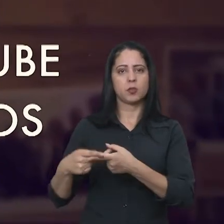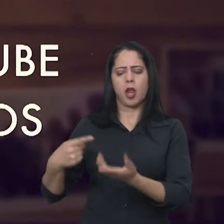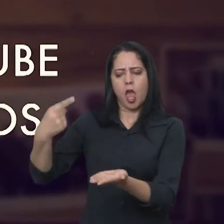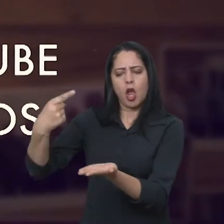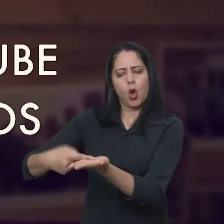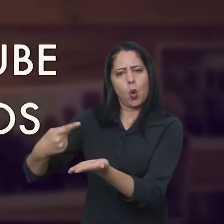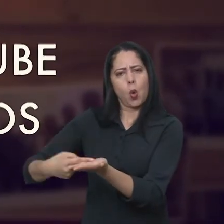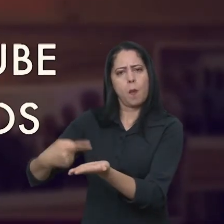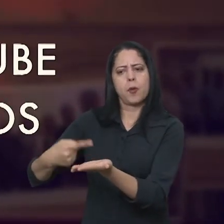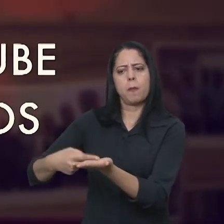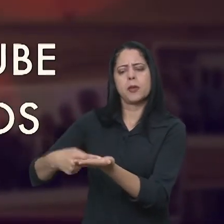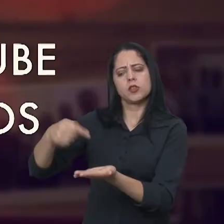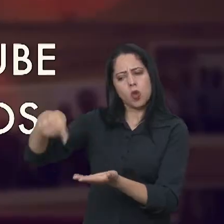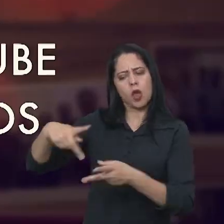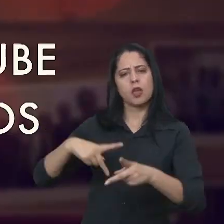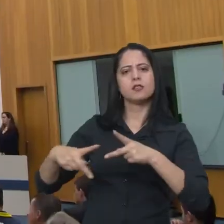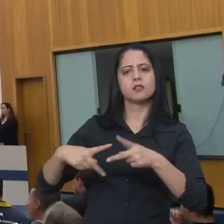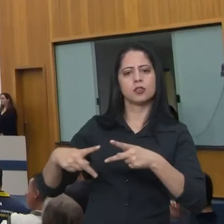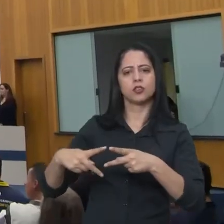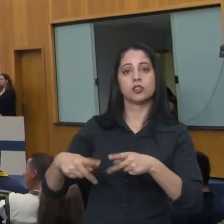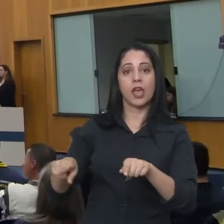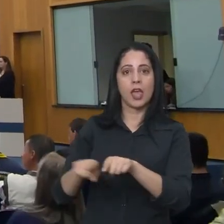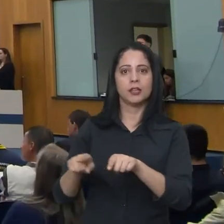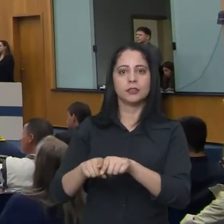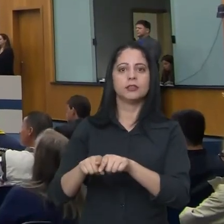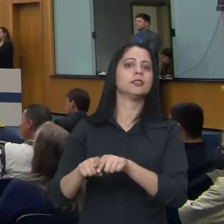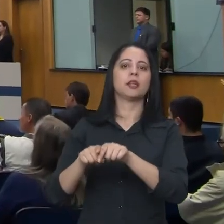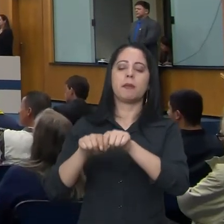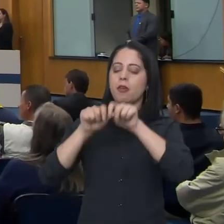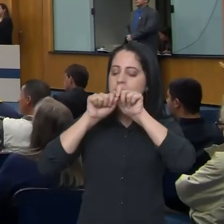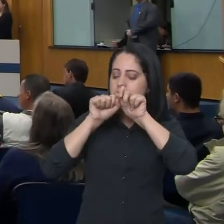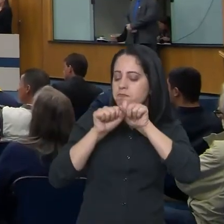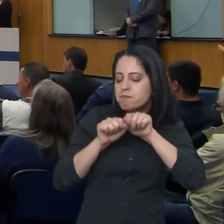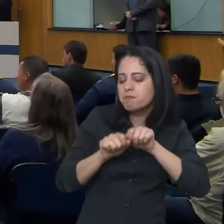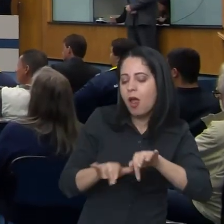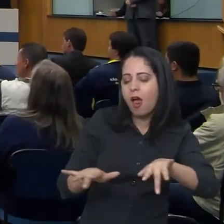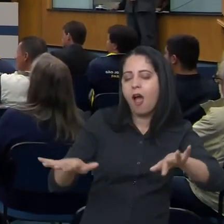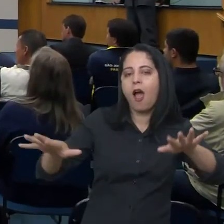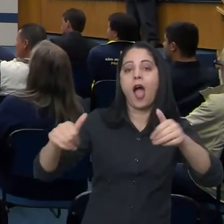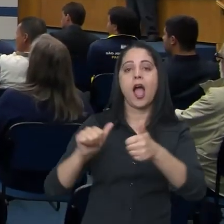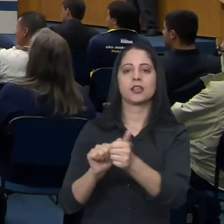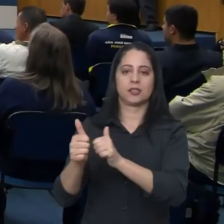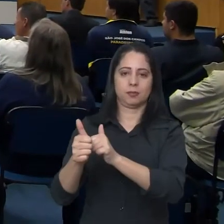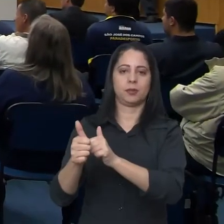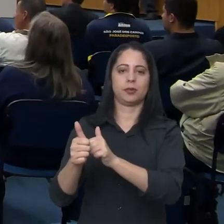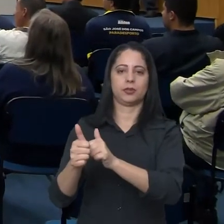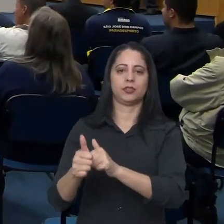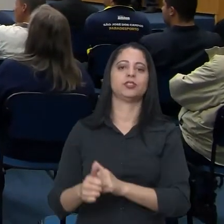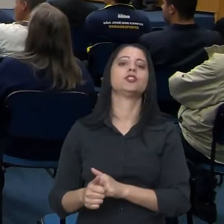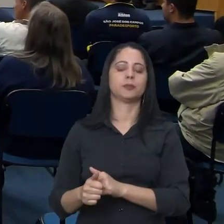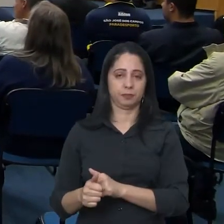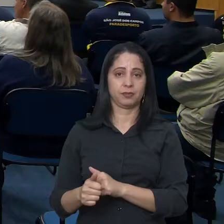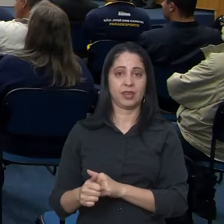pelo comprometimento com a cidade e com a difusão do papel educador e transformador do esporte, que atua em prol